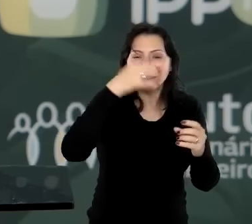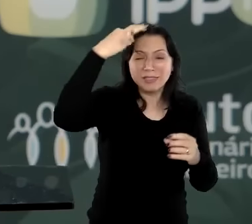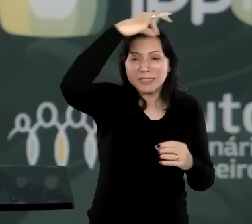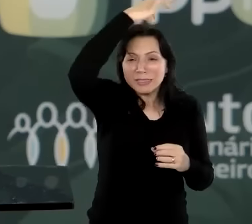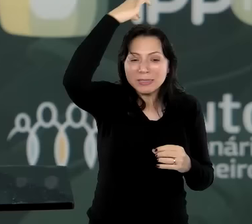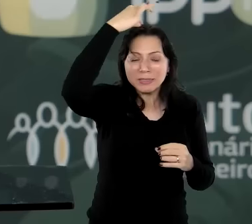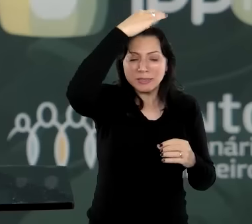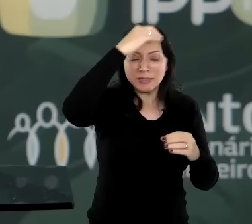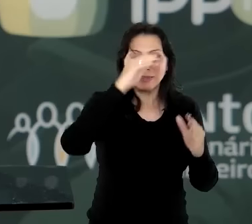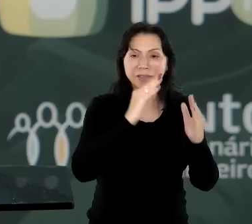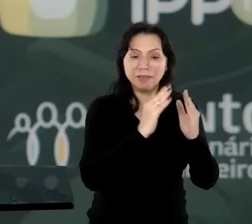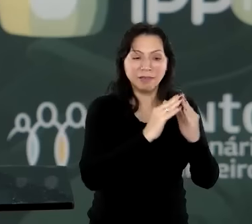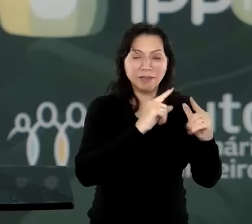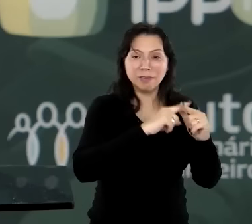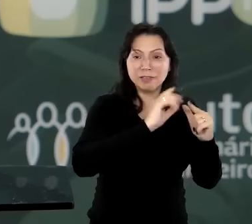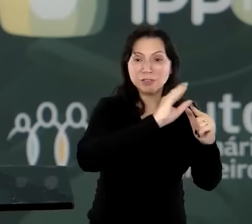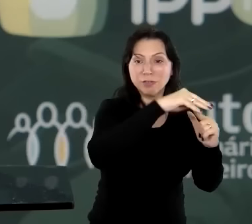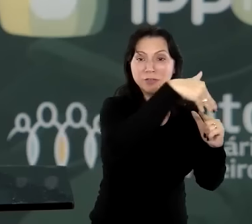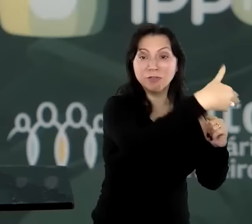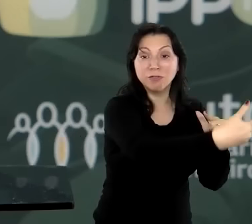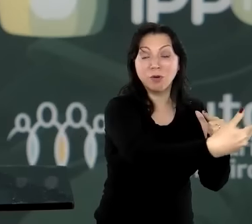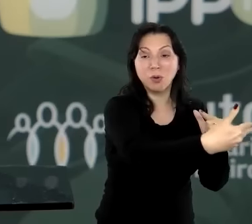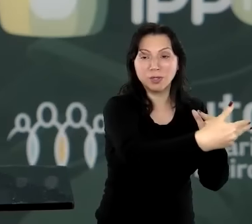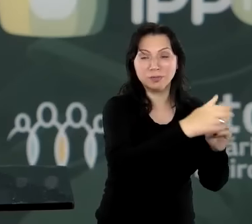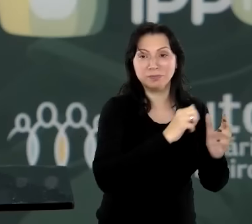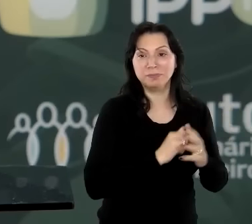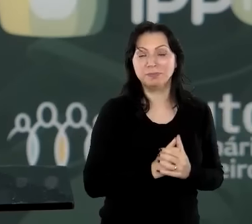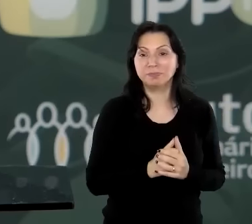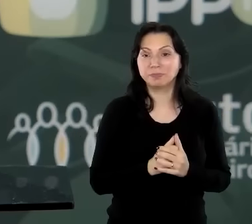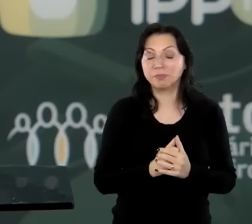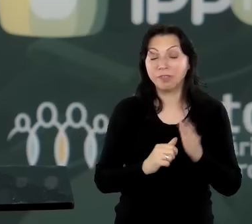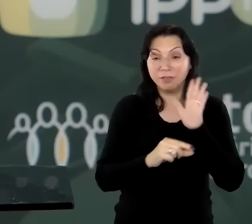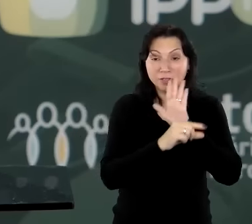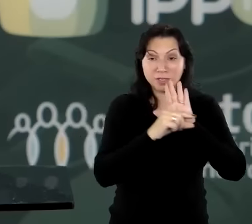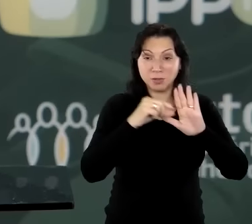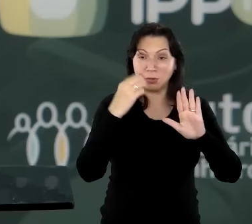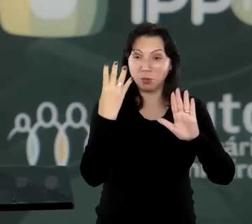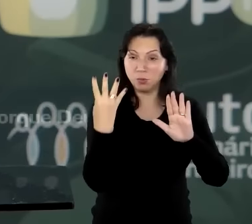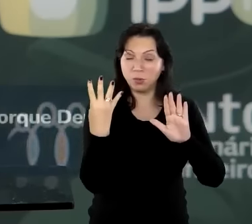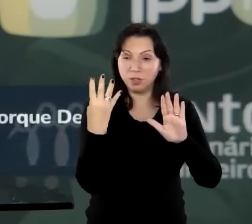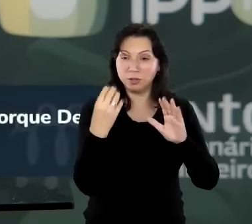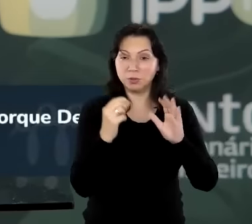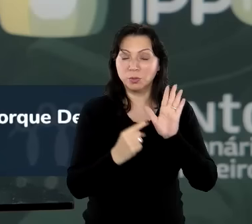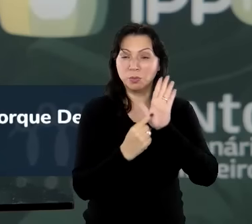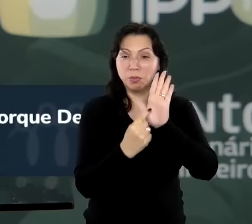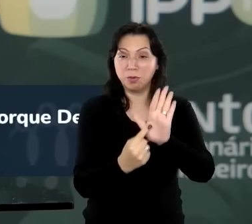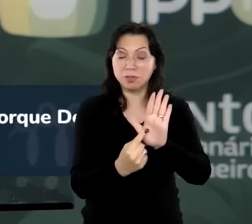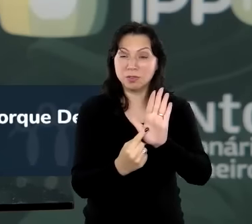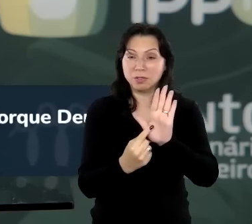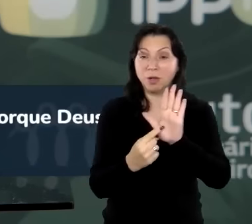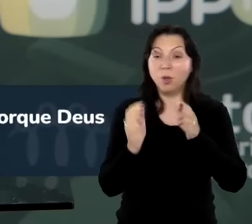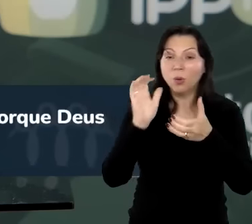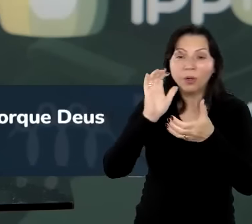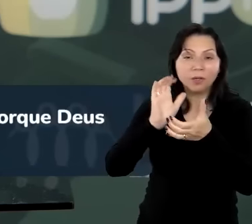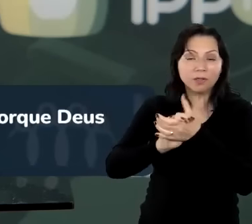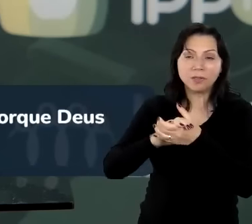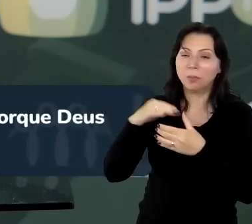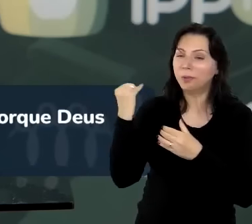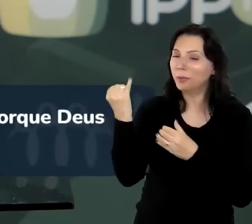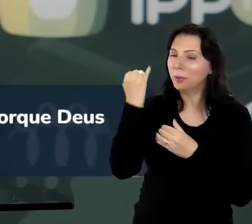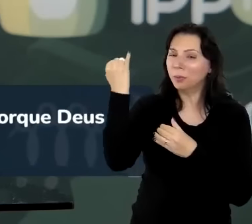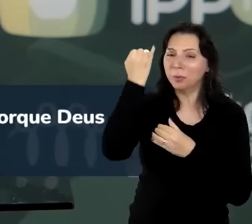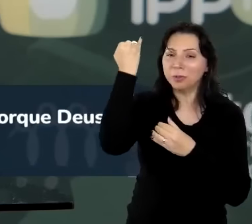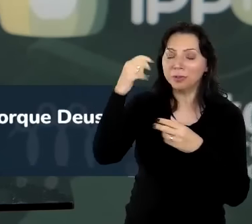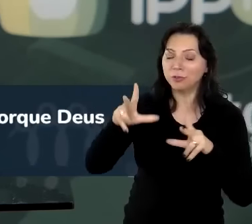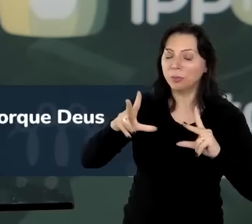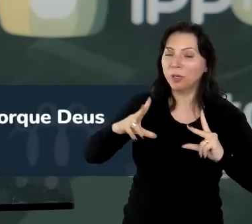um santo relacionamento conjugal. Olha o versículo 4 comigo. Digno de honra entre todos é o matrimônio, bem